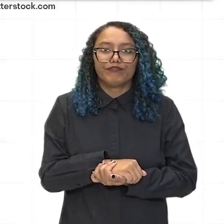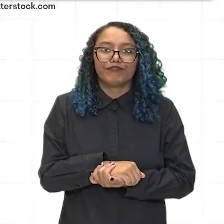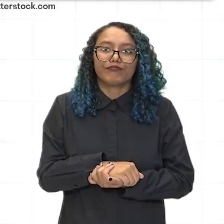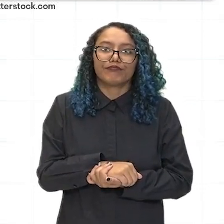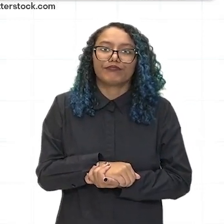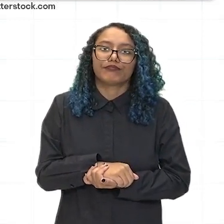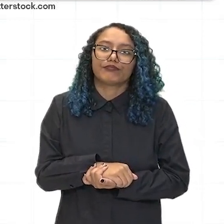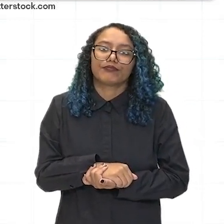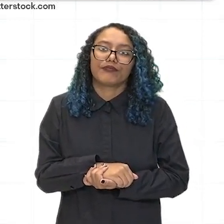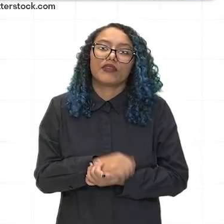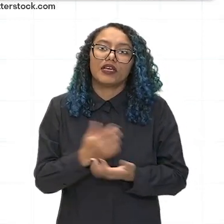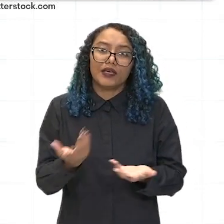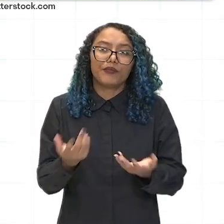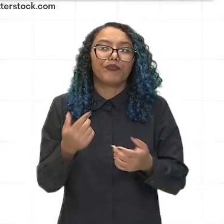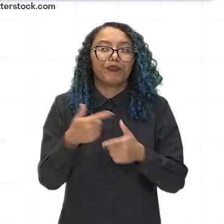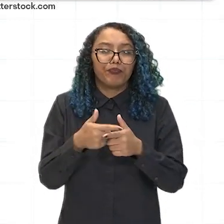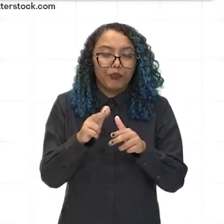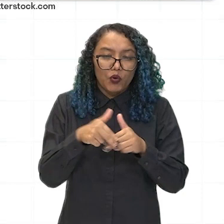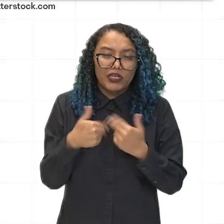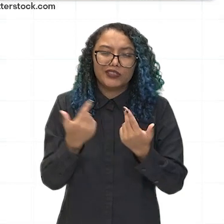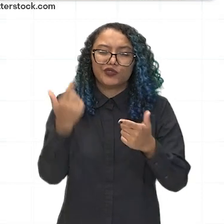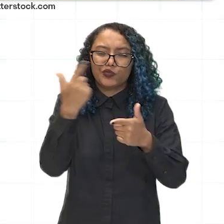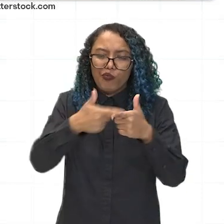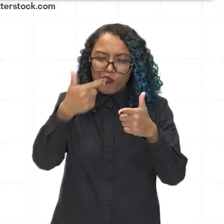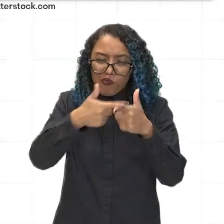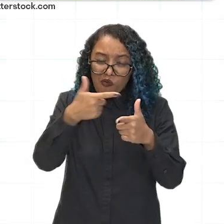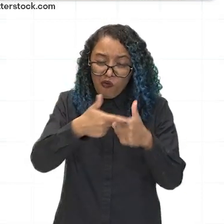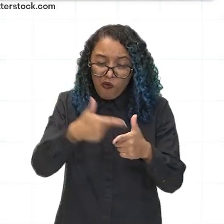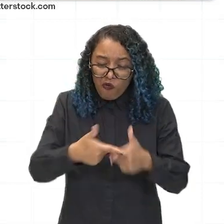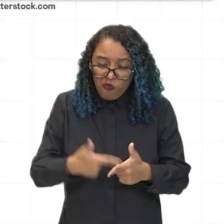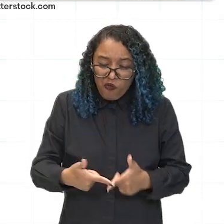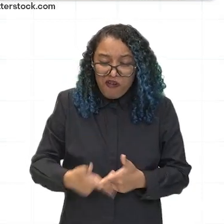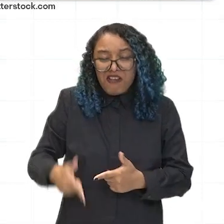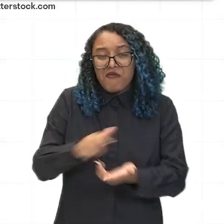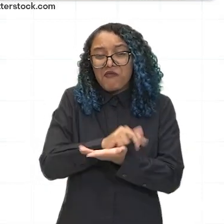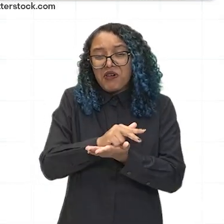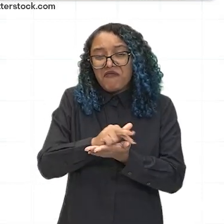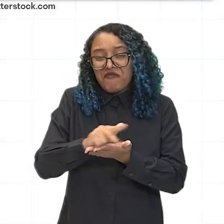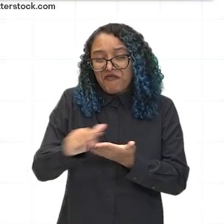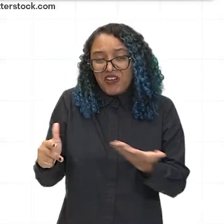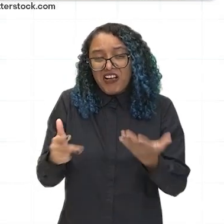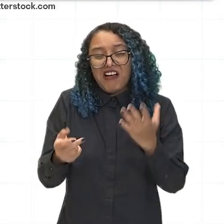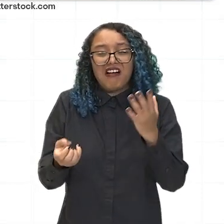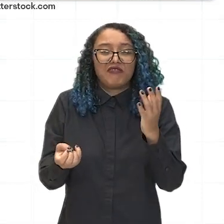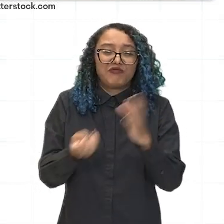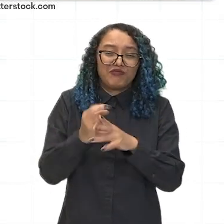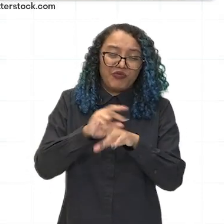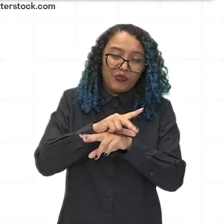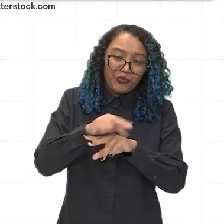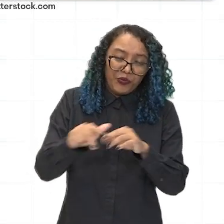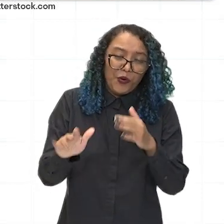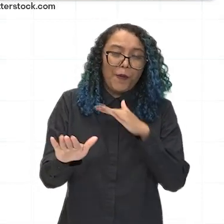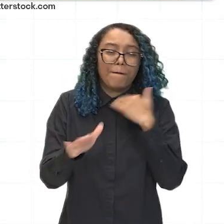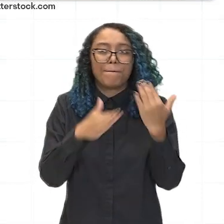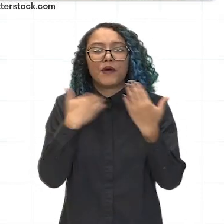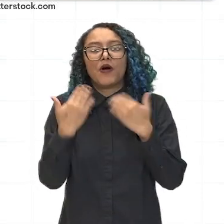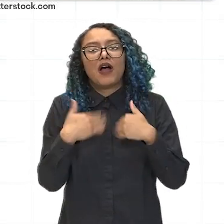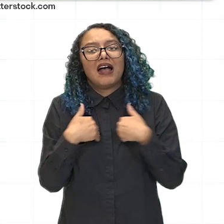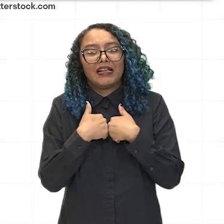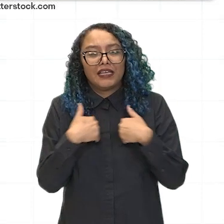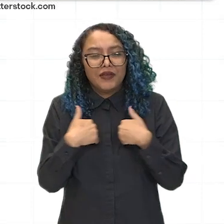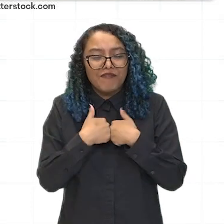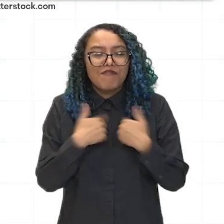uma série de problemas, uma série de perdas de biodiversidade com animais